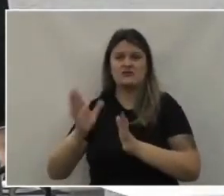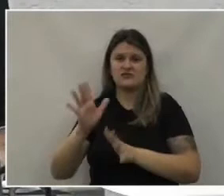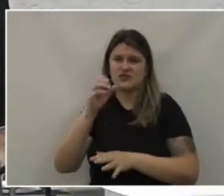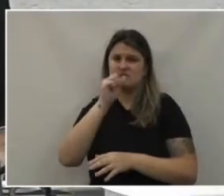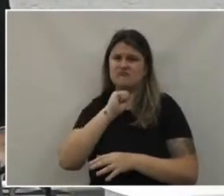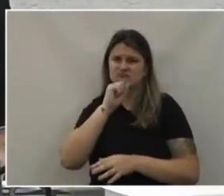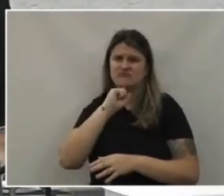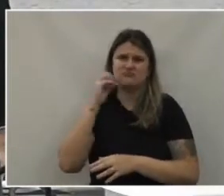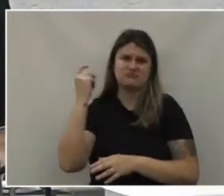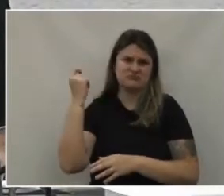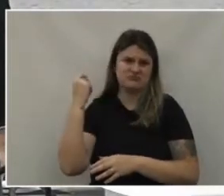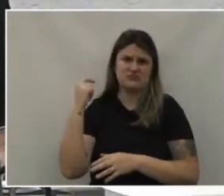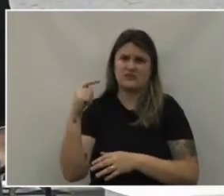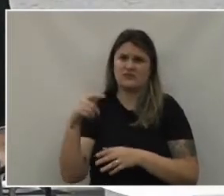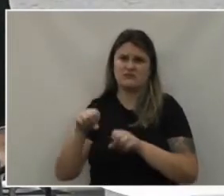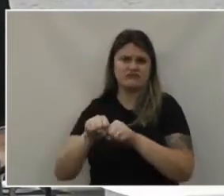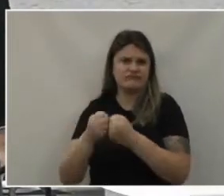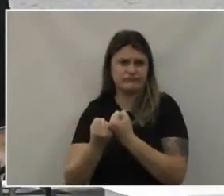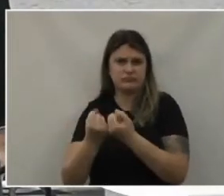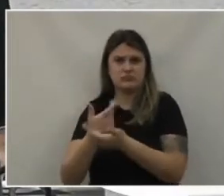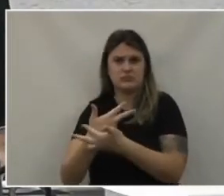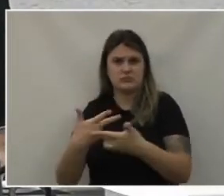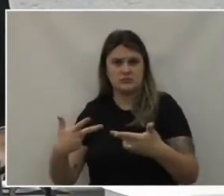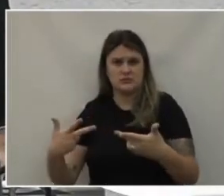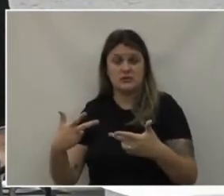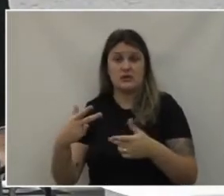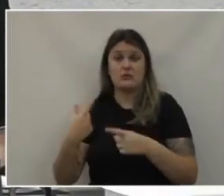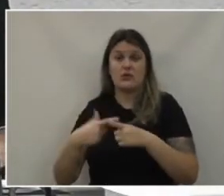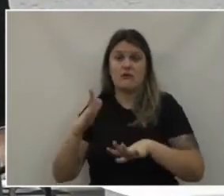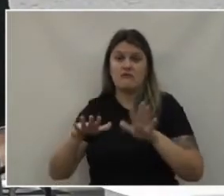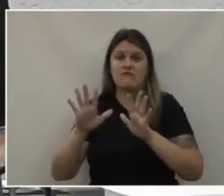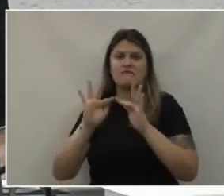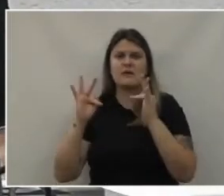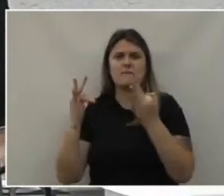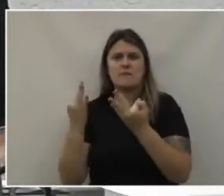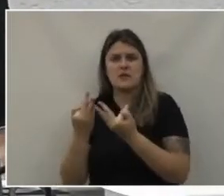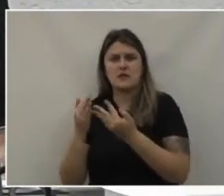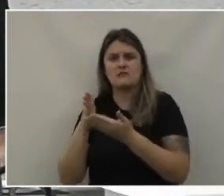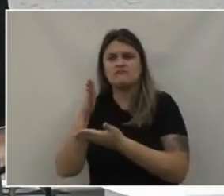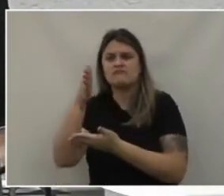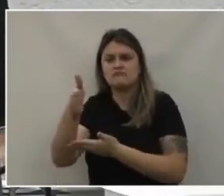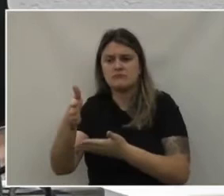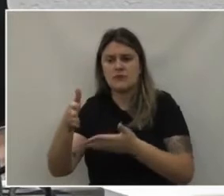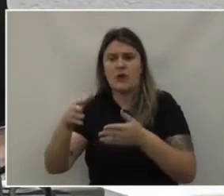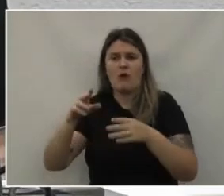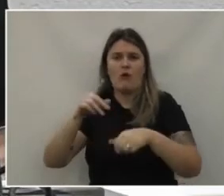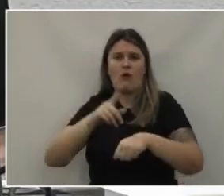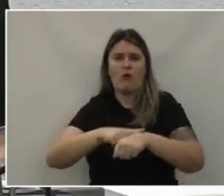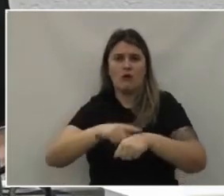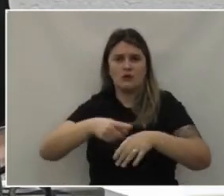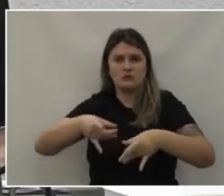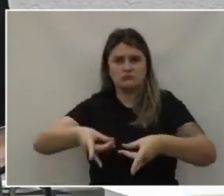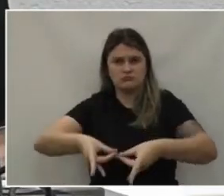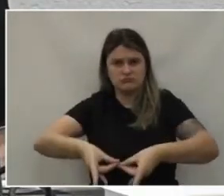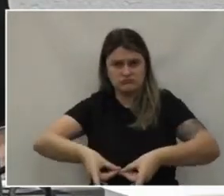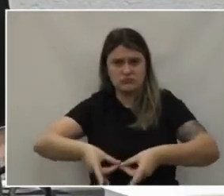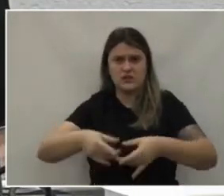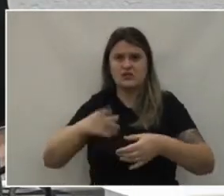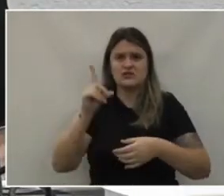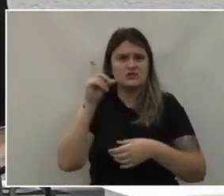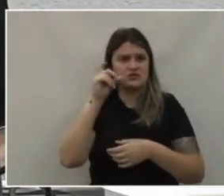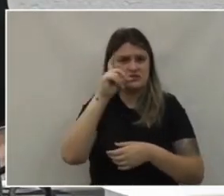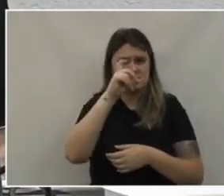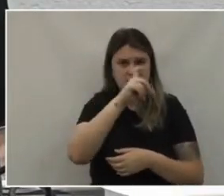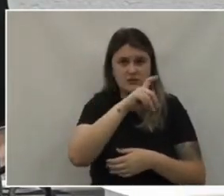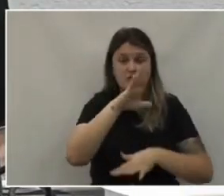precária, não atendendo de forma adequada as famílias que já se encontram em um momento difícil, que fica ainda